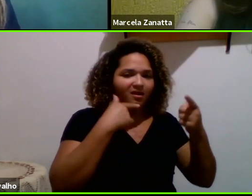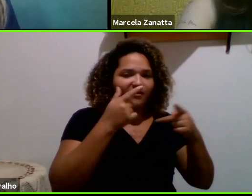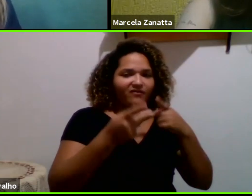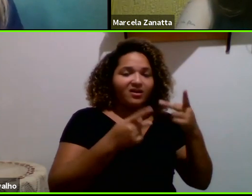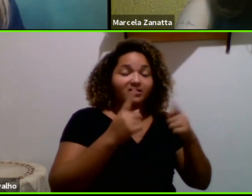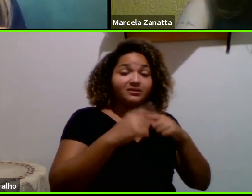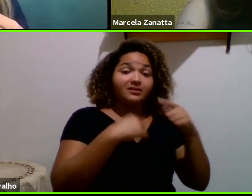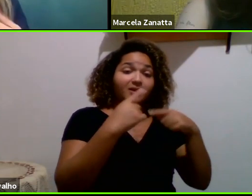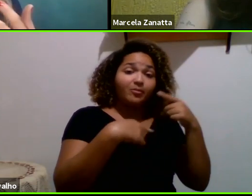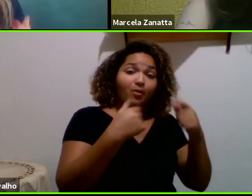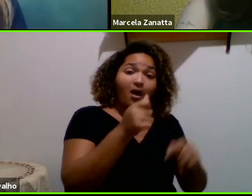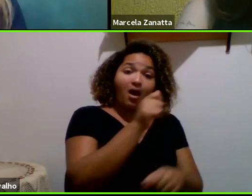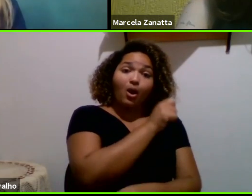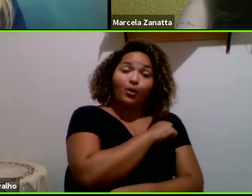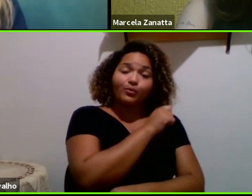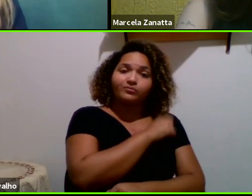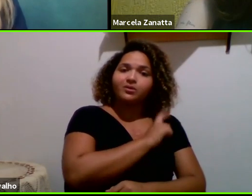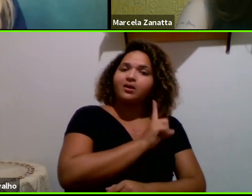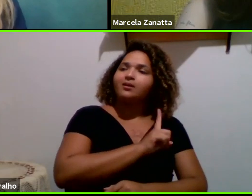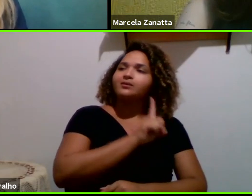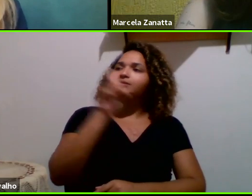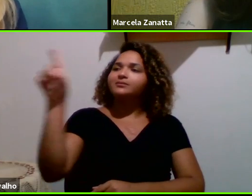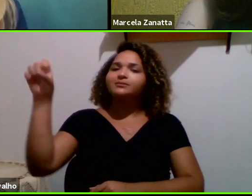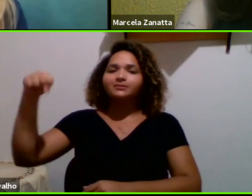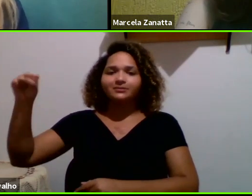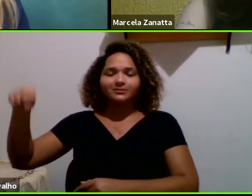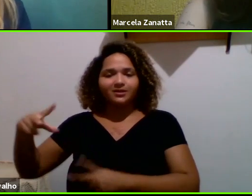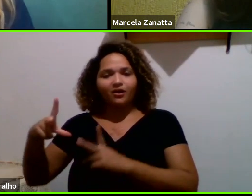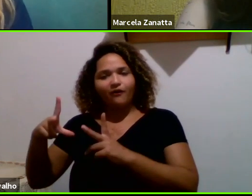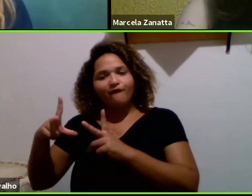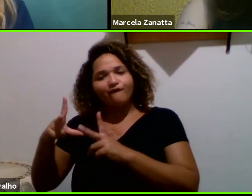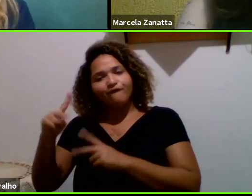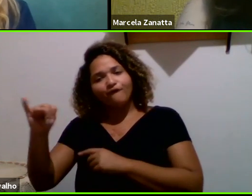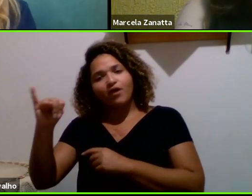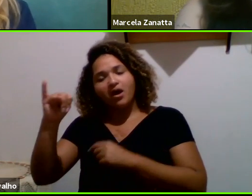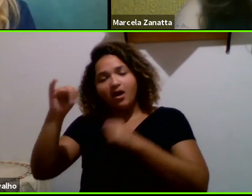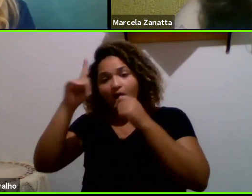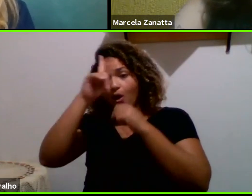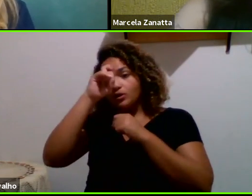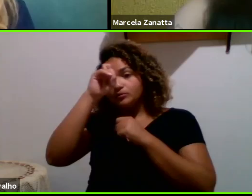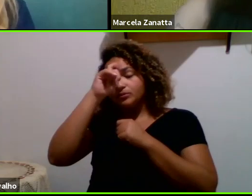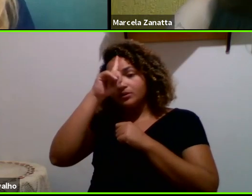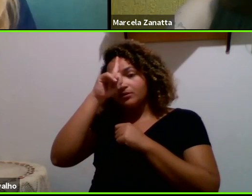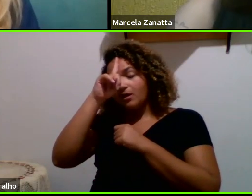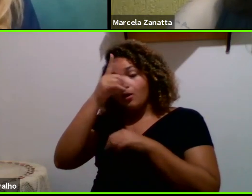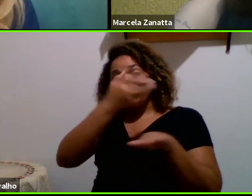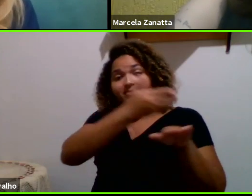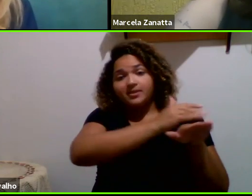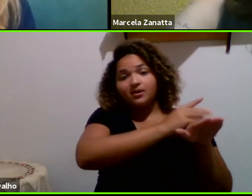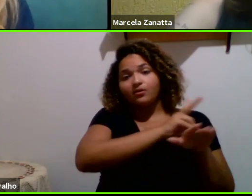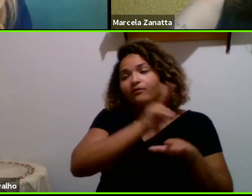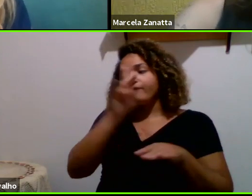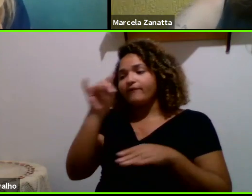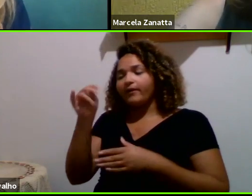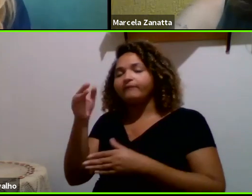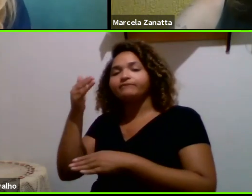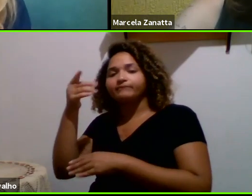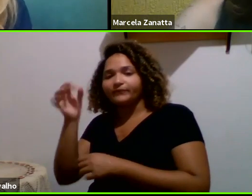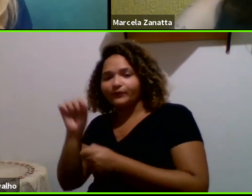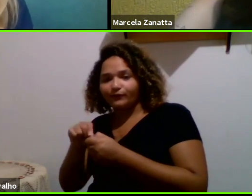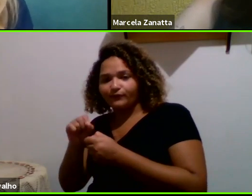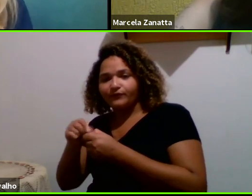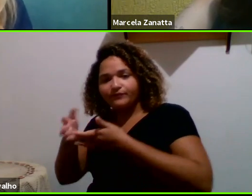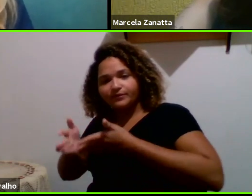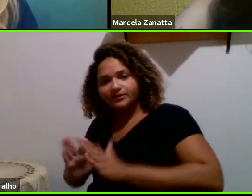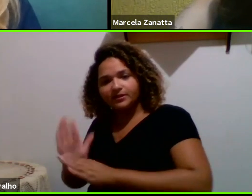de estágio para que eles possam, sim, reproduzir as melhores práticas aprendidas durante o processo de